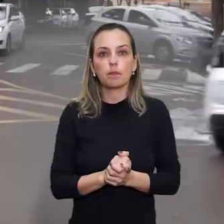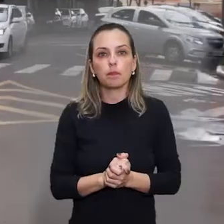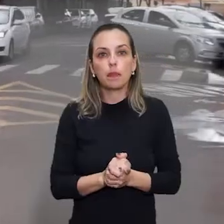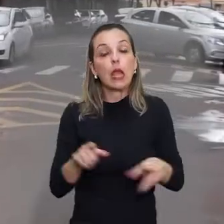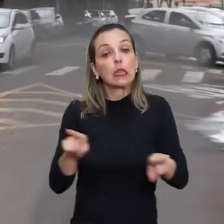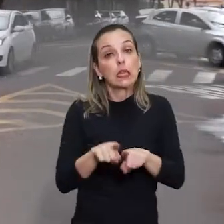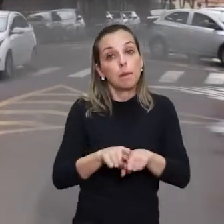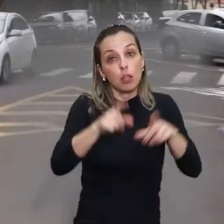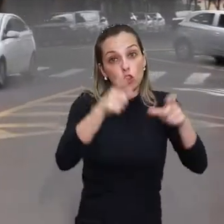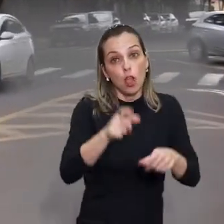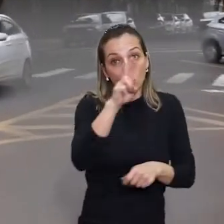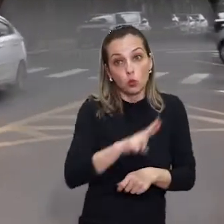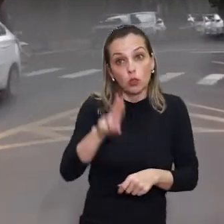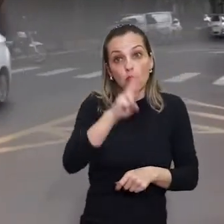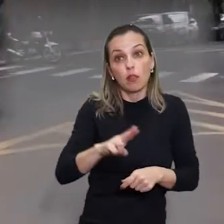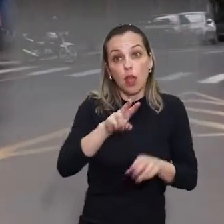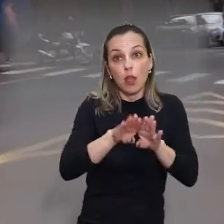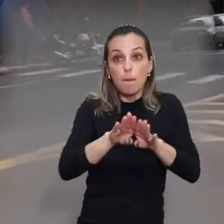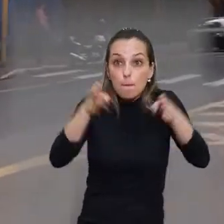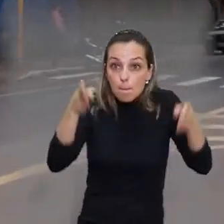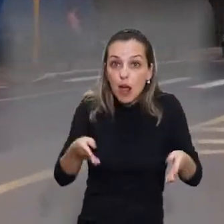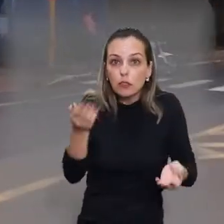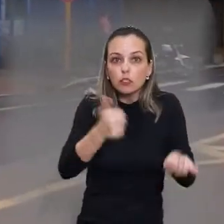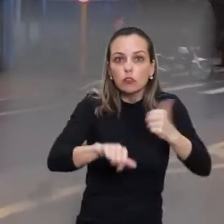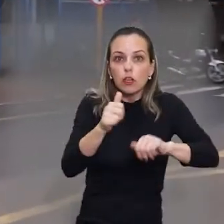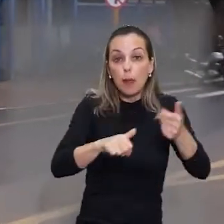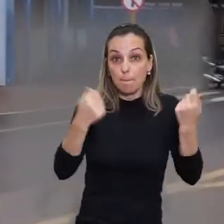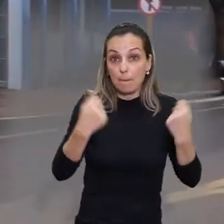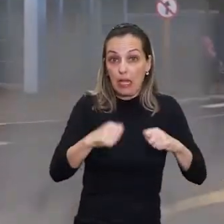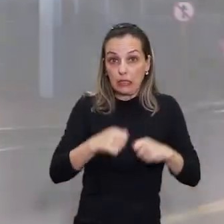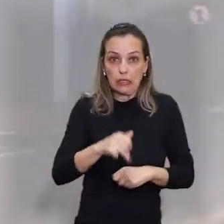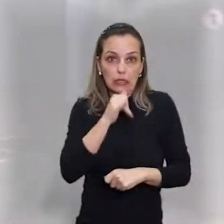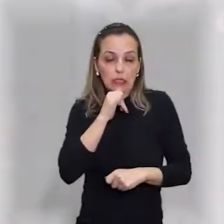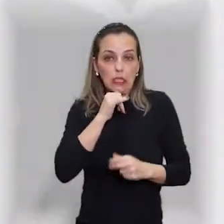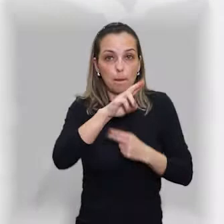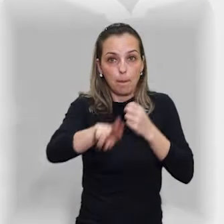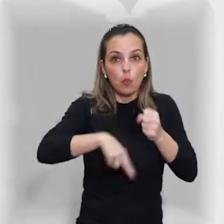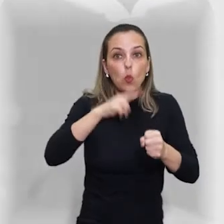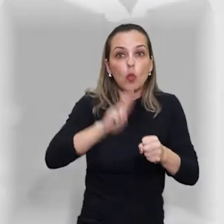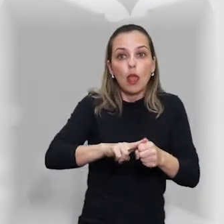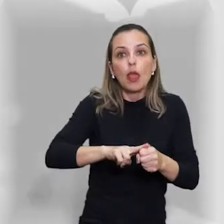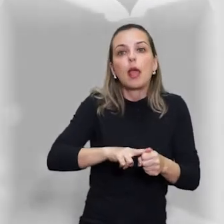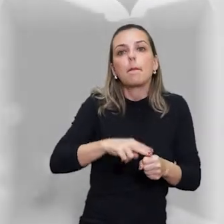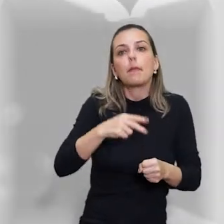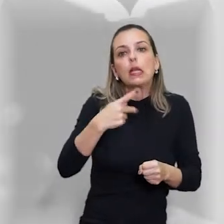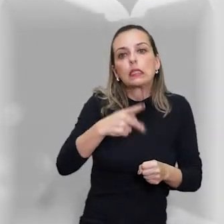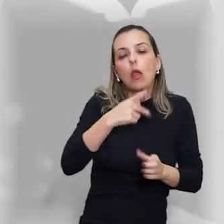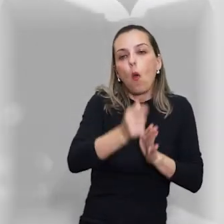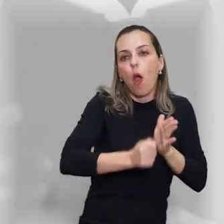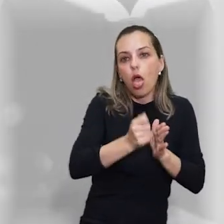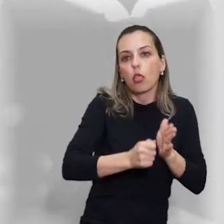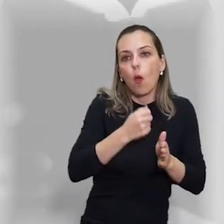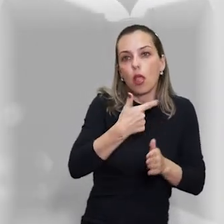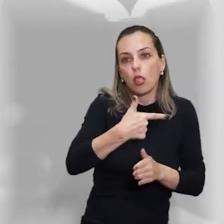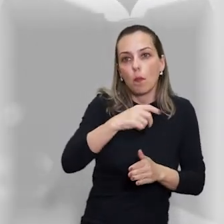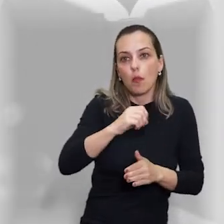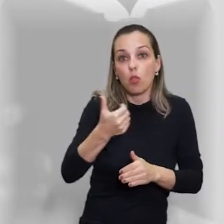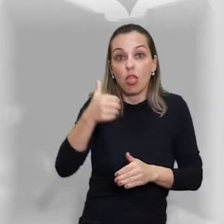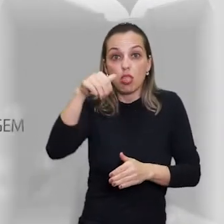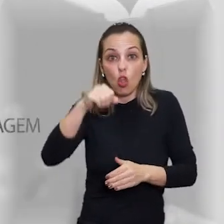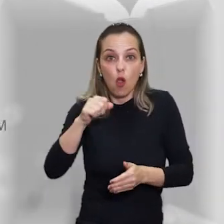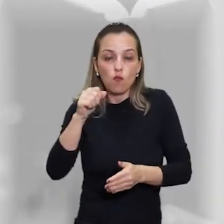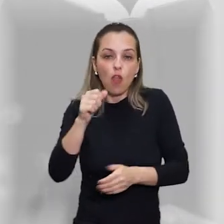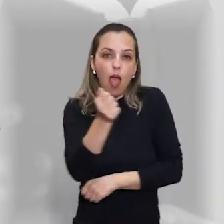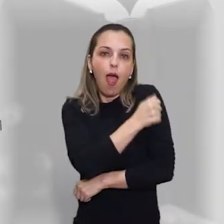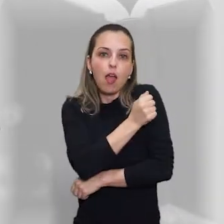prefeitura. A verificação se faz necessária também nas universidades. No caso da Unesp de Araraquara, dos alunos